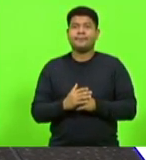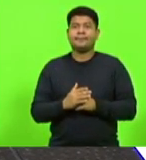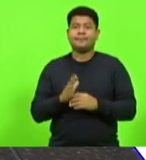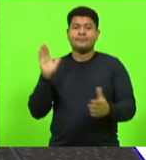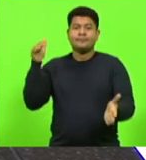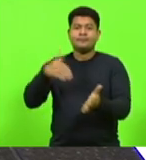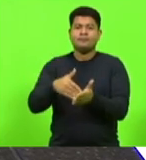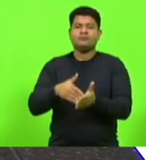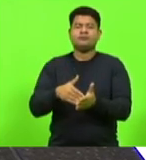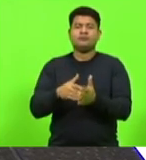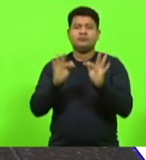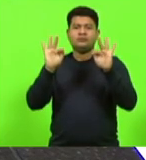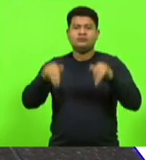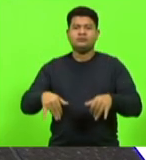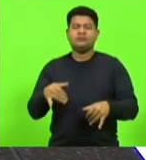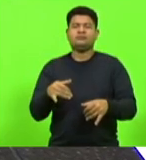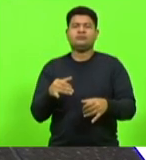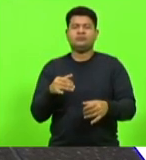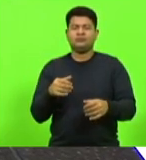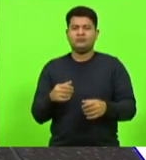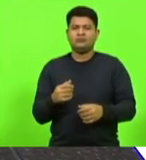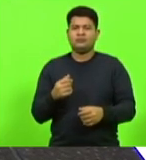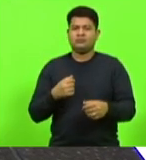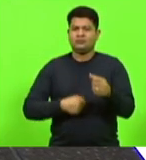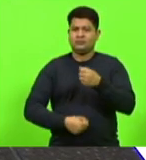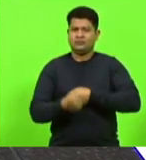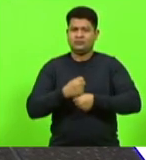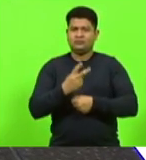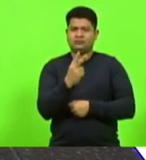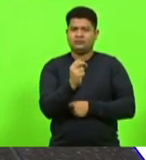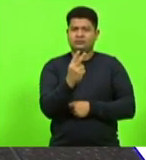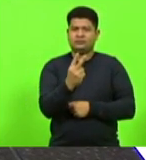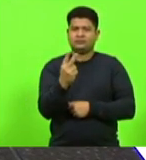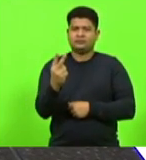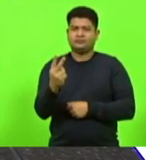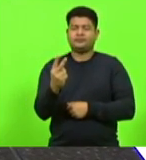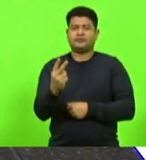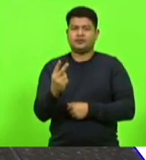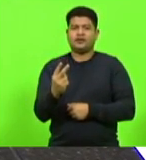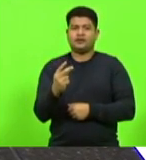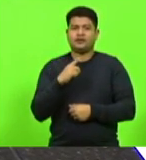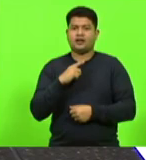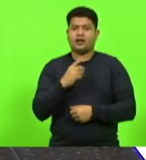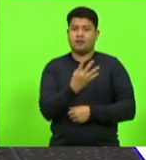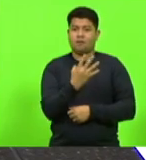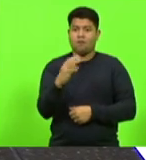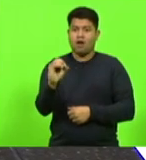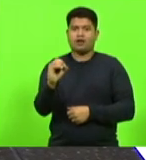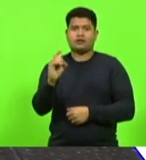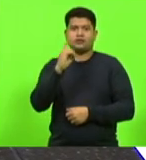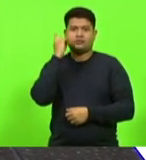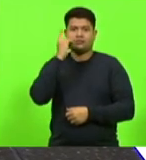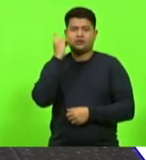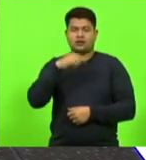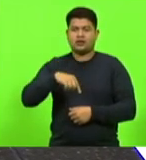meados do ano que vem, o senhor tem 40 funcionários aqui dentro, aqui trabalhando em torno dessa causa. Ainda somos funcionários do senhor